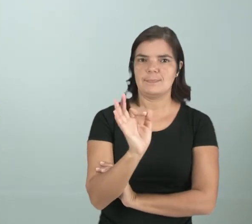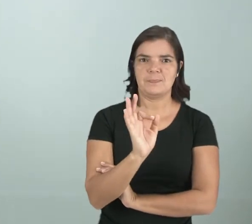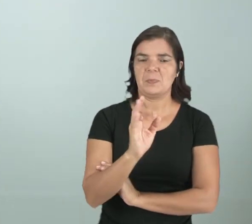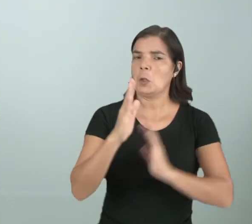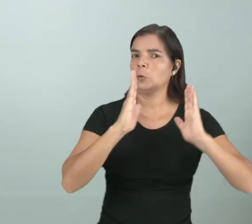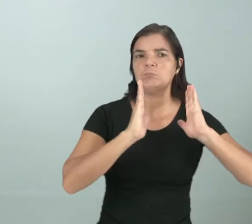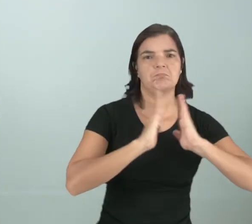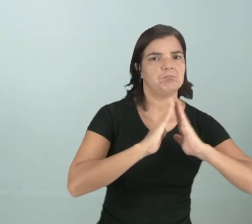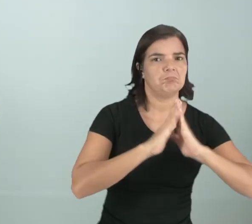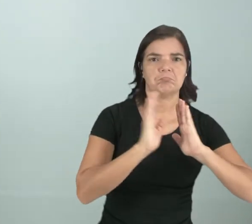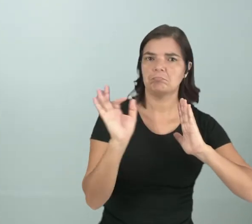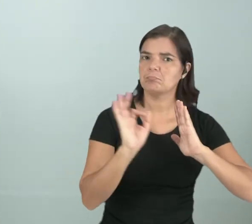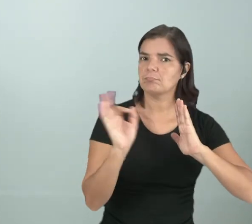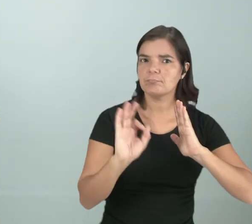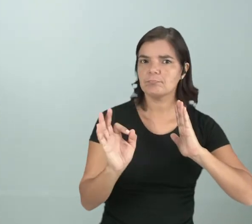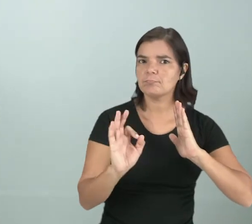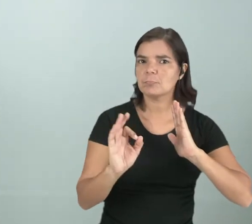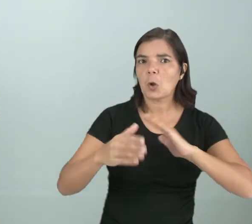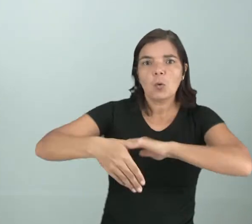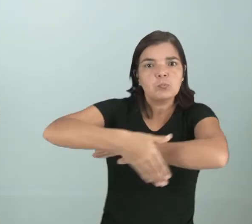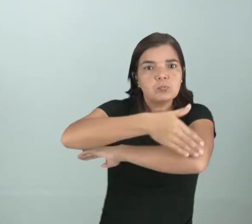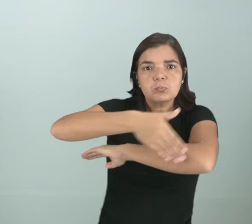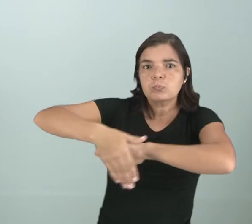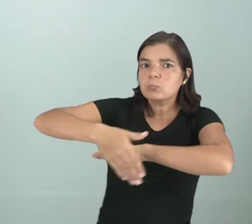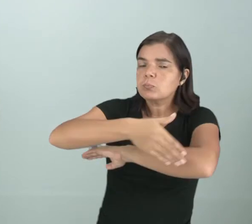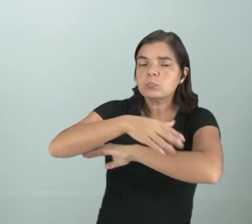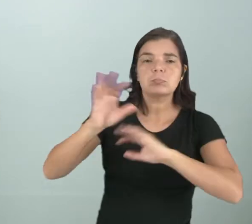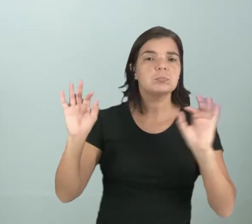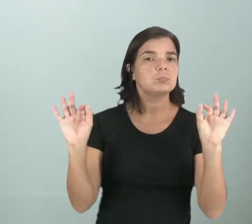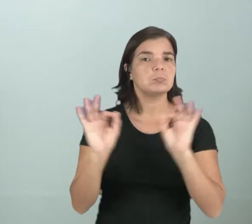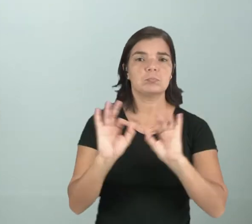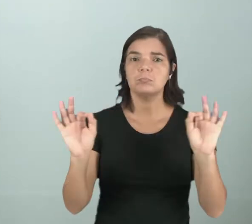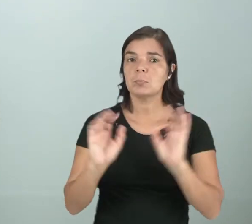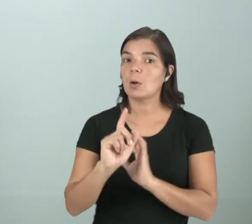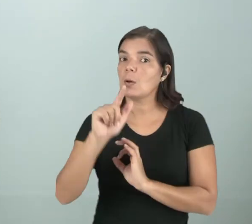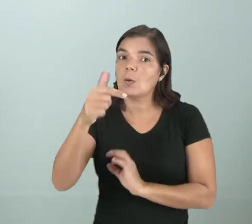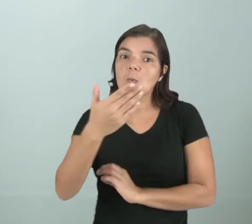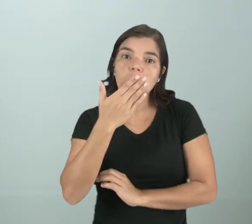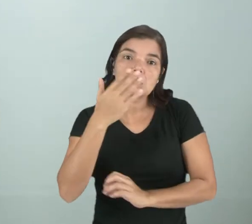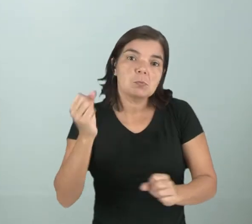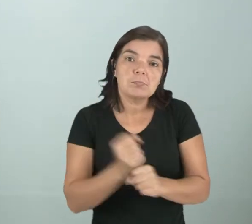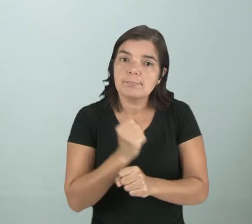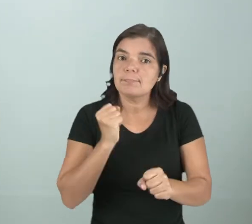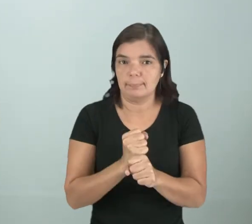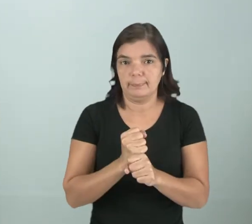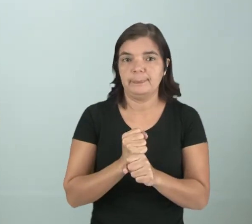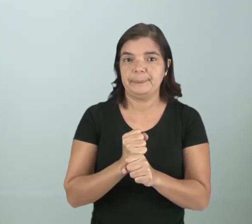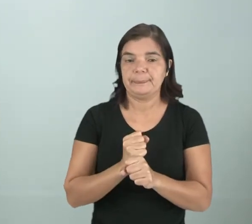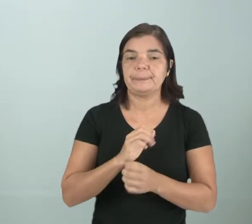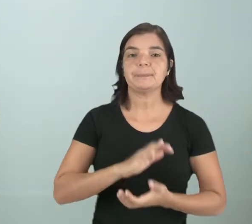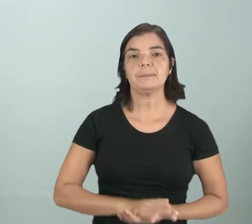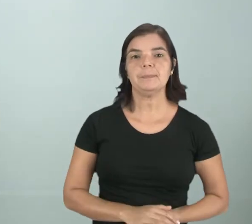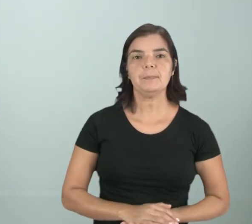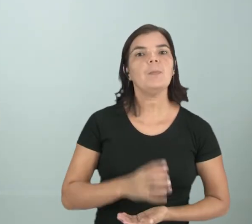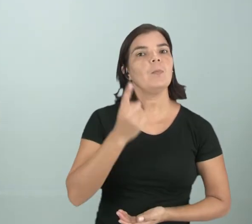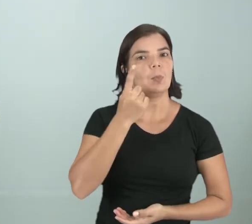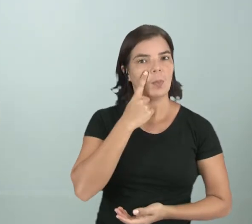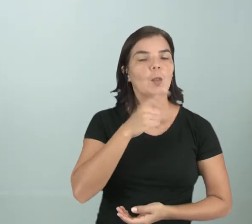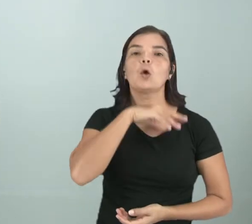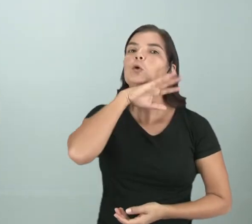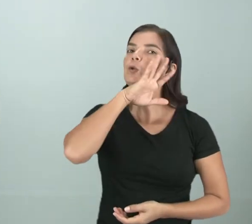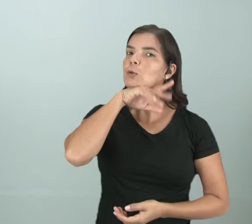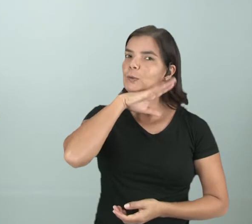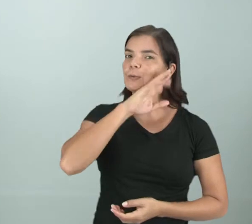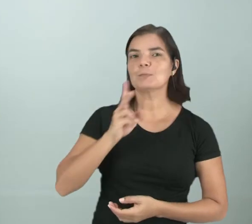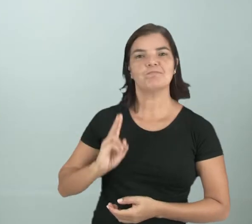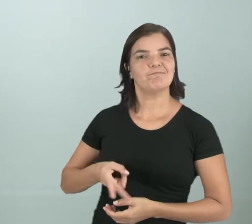tem casas, não tem estradas, nem ruas, nem outro tipo de construção. Veja que os animais